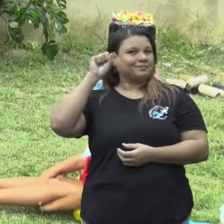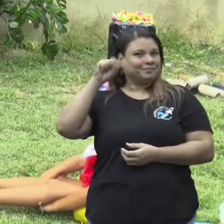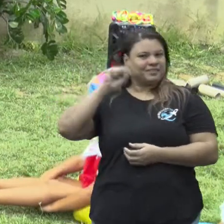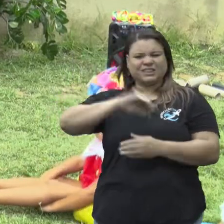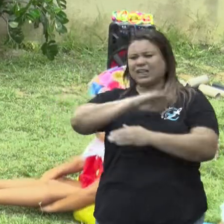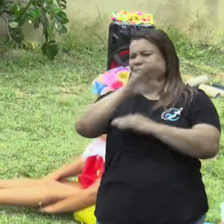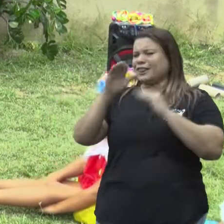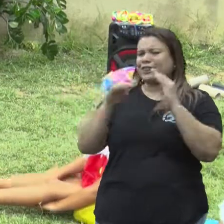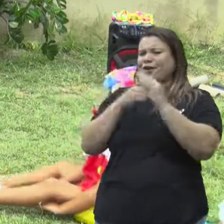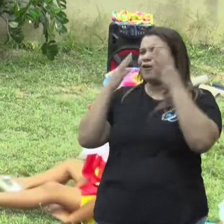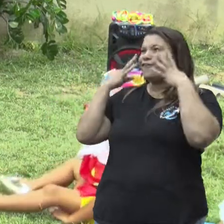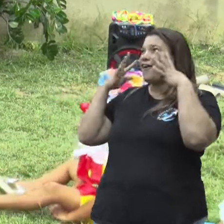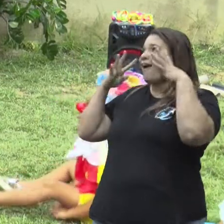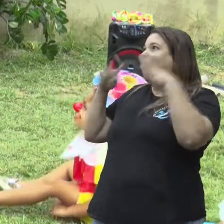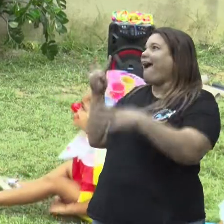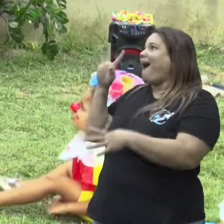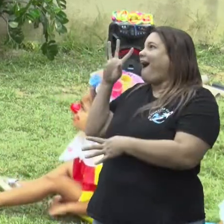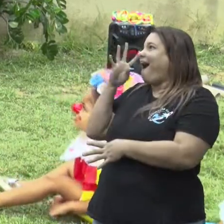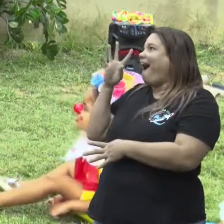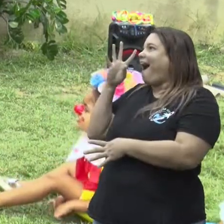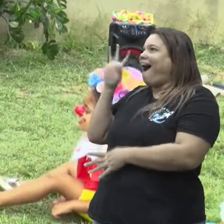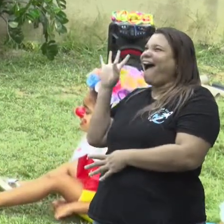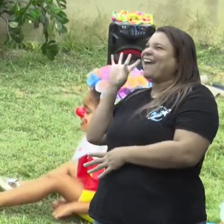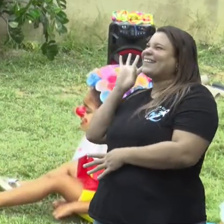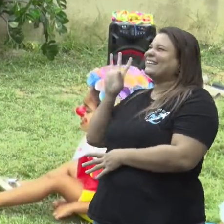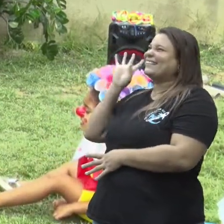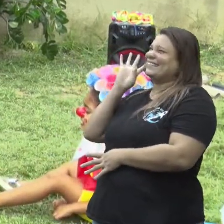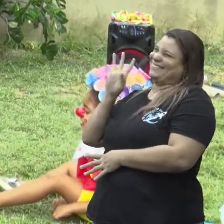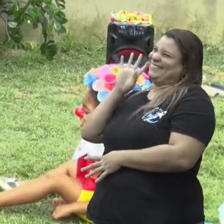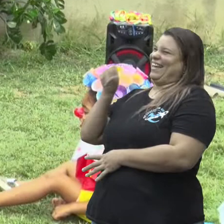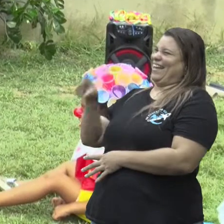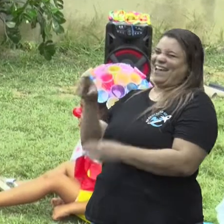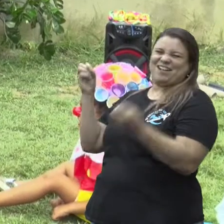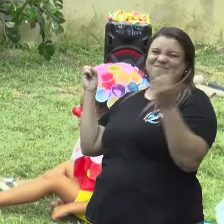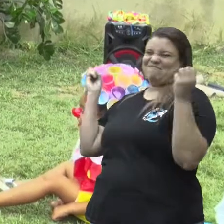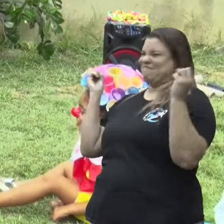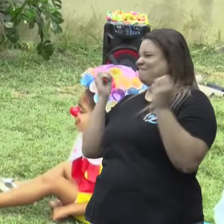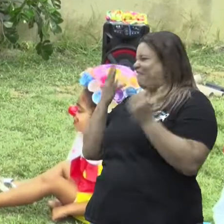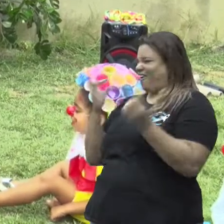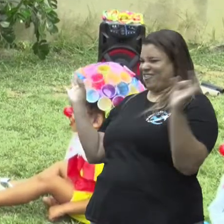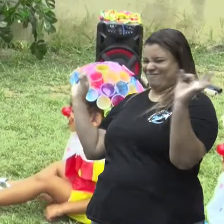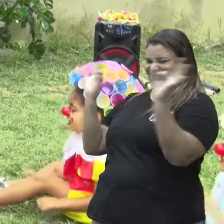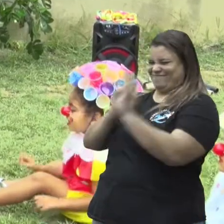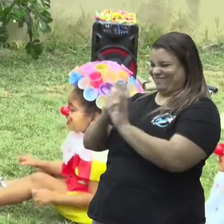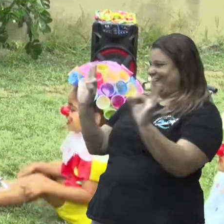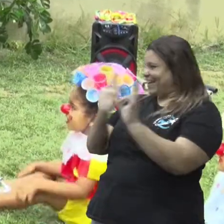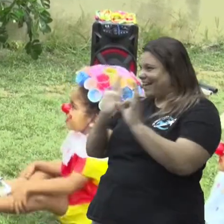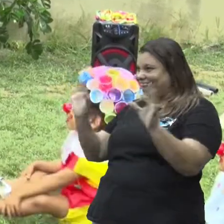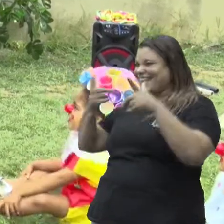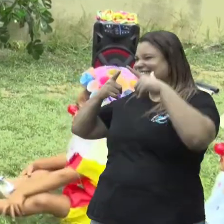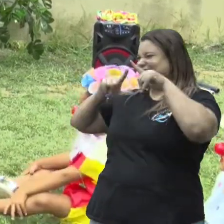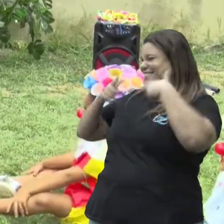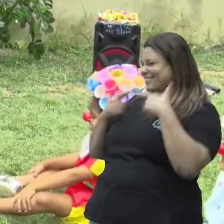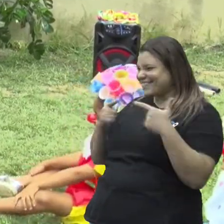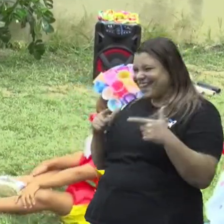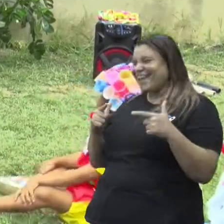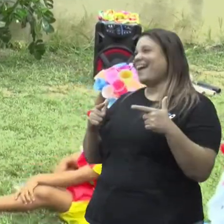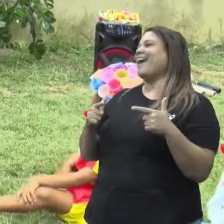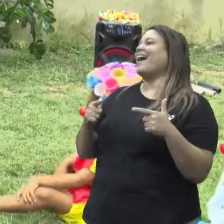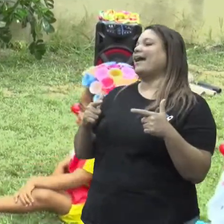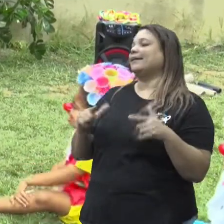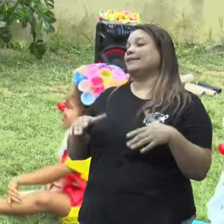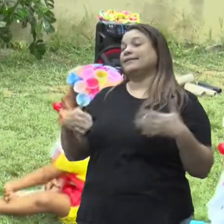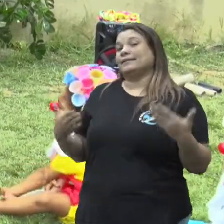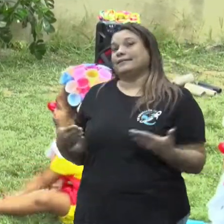Pirulito chegava, todo mundo, esse palhaço é muito bom, esse palhaço é bom demais. E o palhaço Pirulito